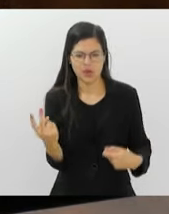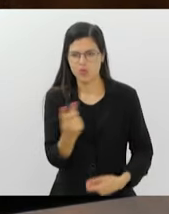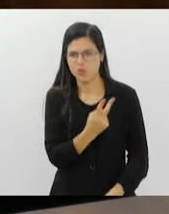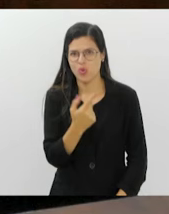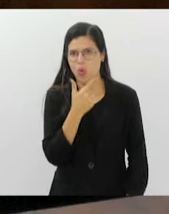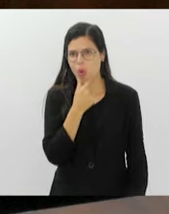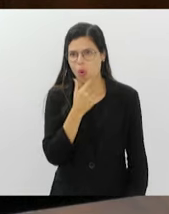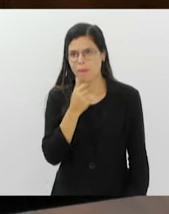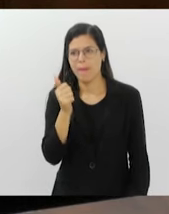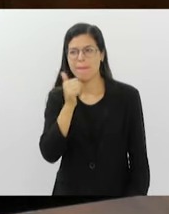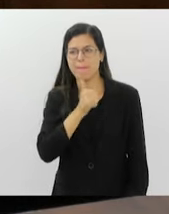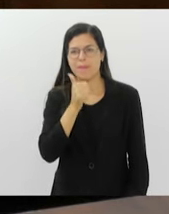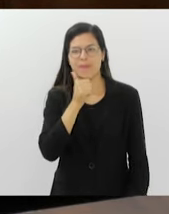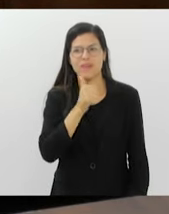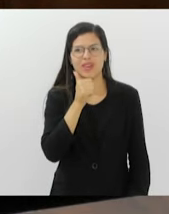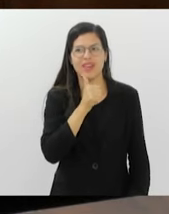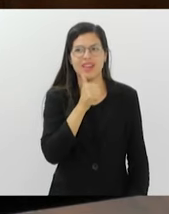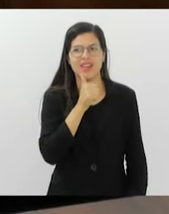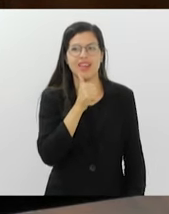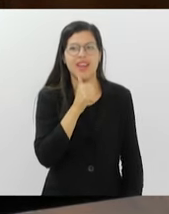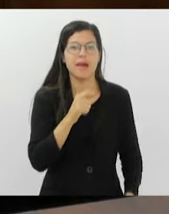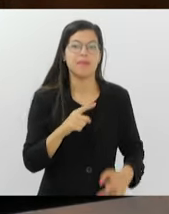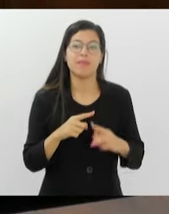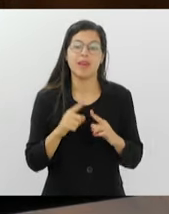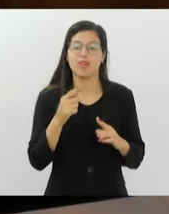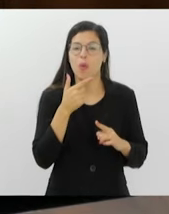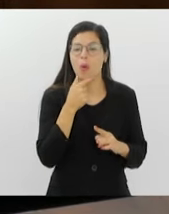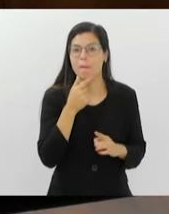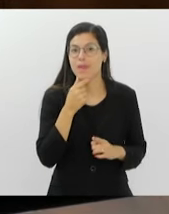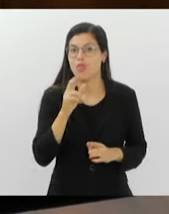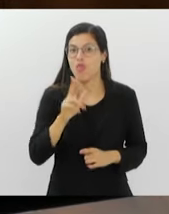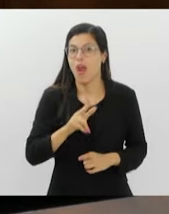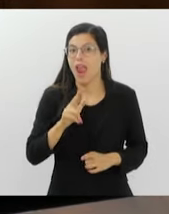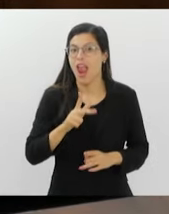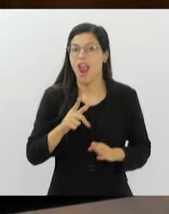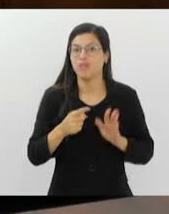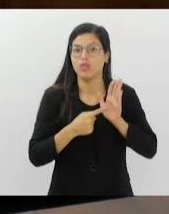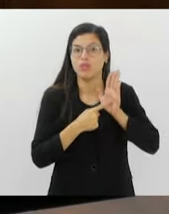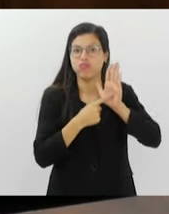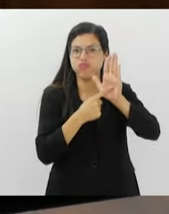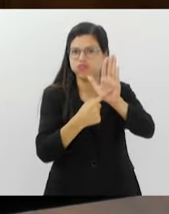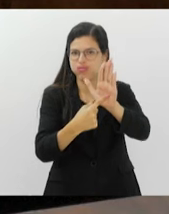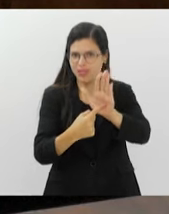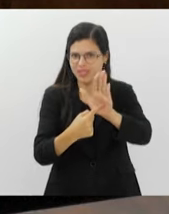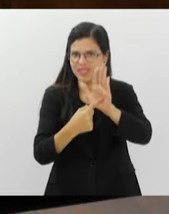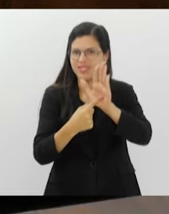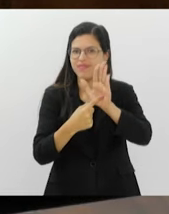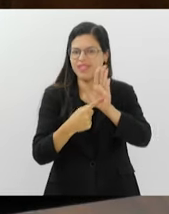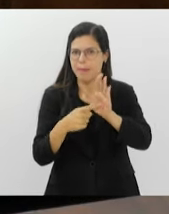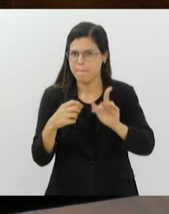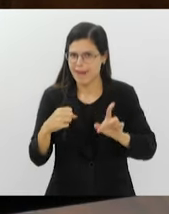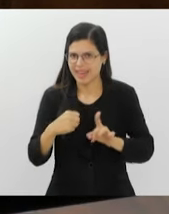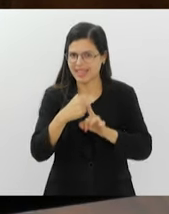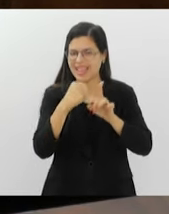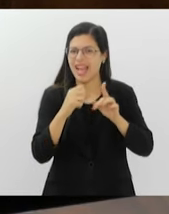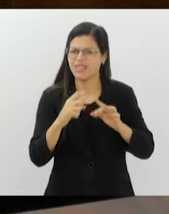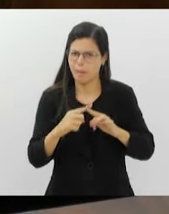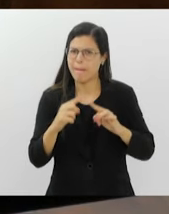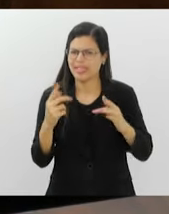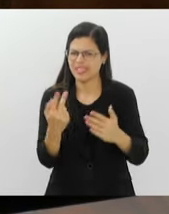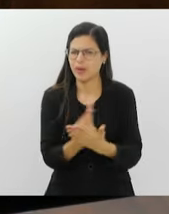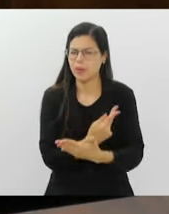andropausa os homens não são tão claramente afetados mas também atinge aos